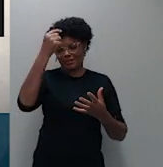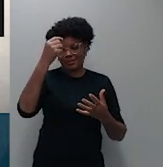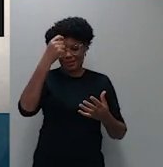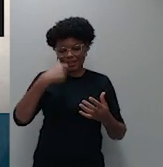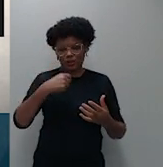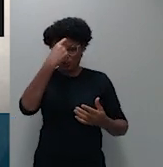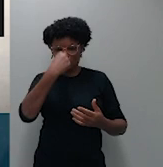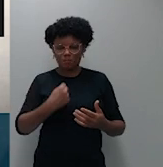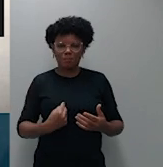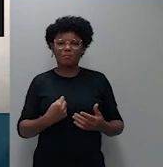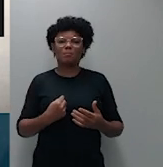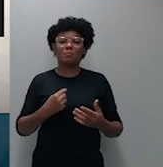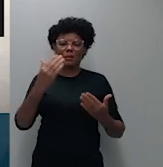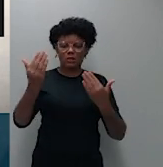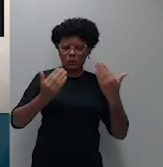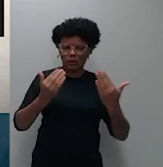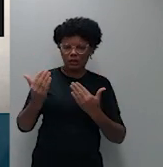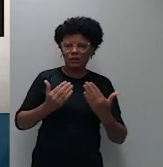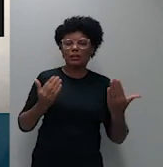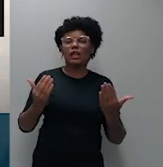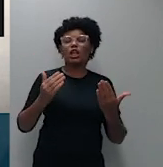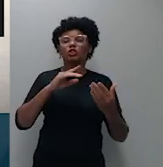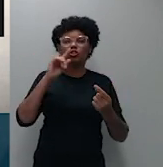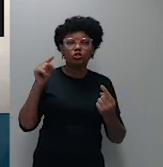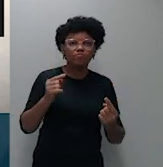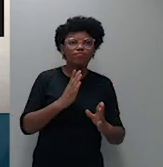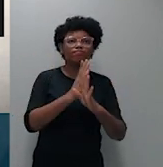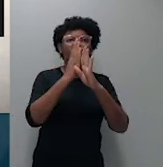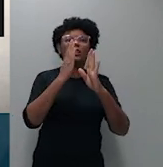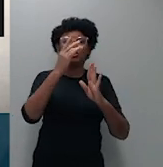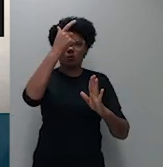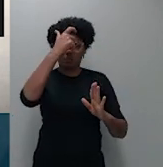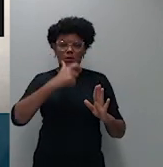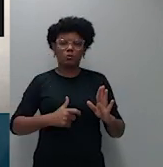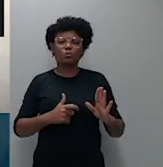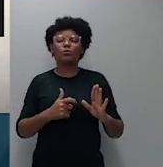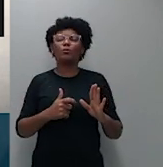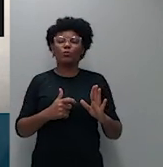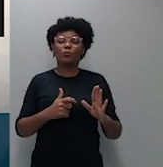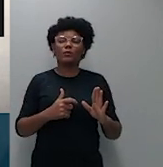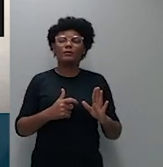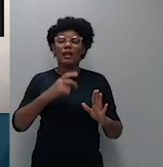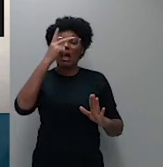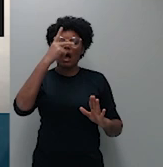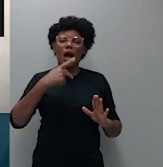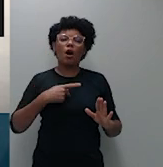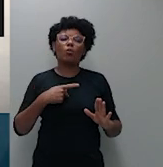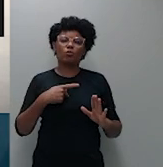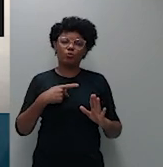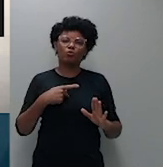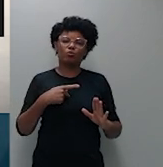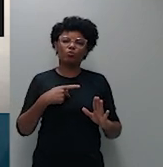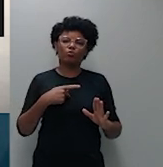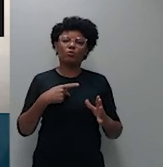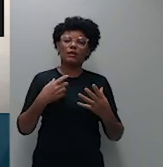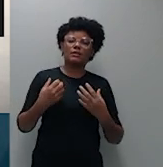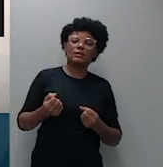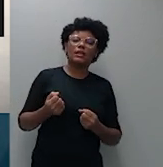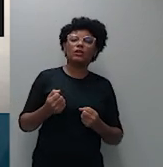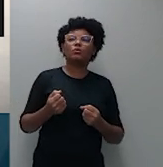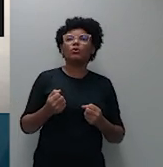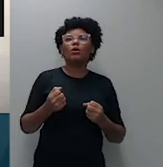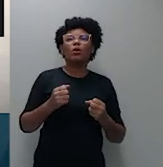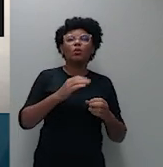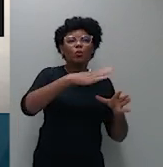fundamental de Identificação do sujeito seja no âmbito da sua auto concepção ou no meio social em que